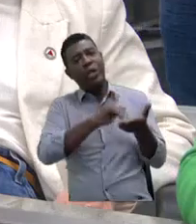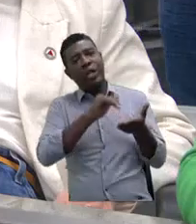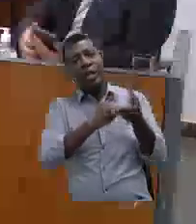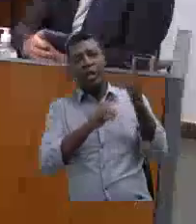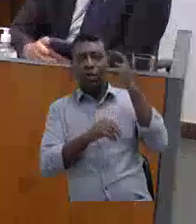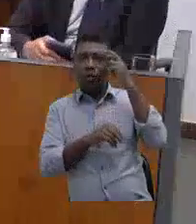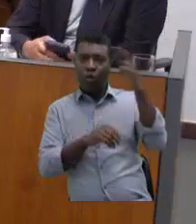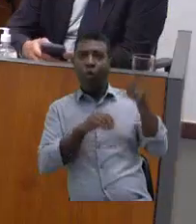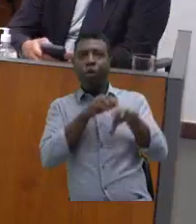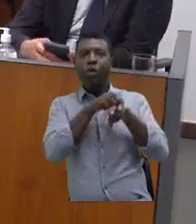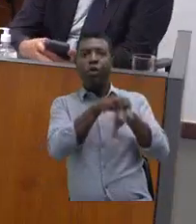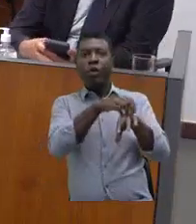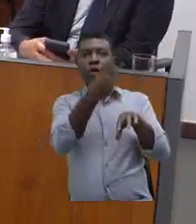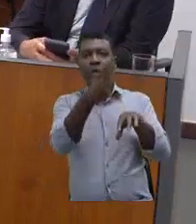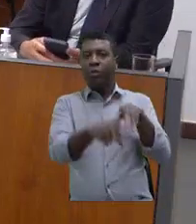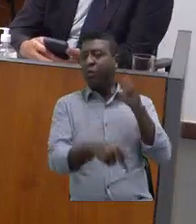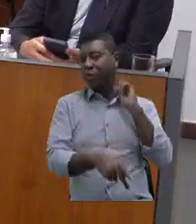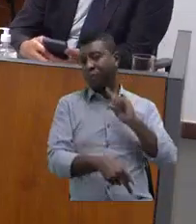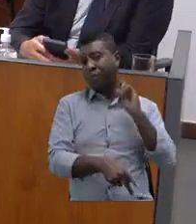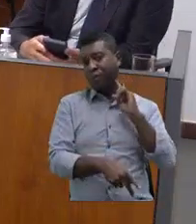Minas Gerais,